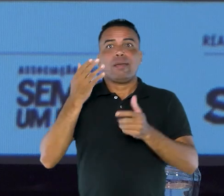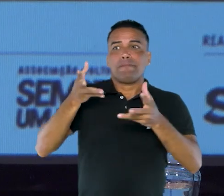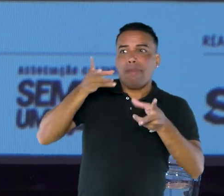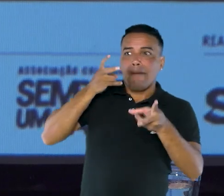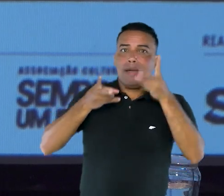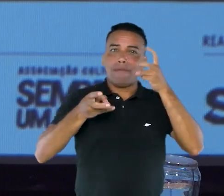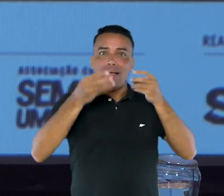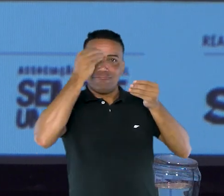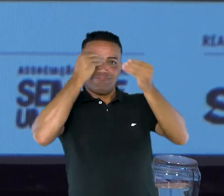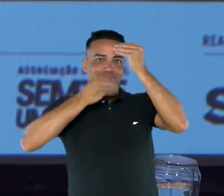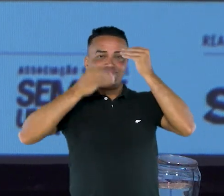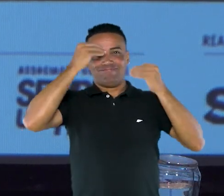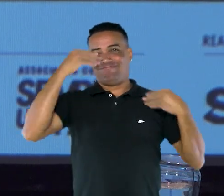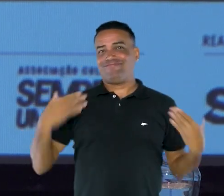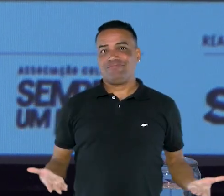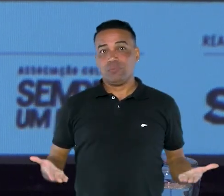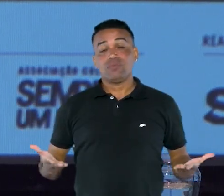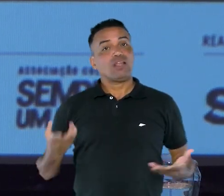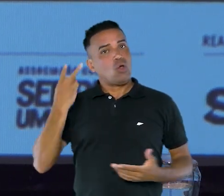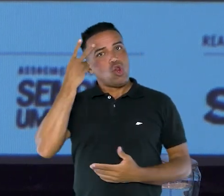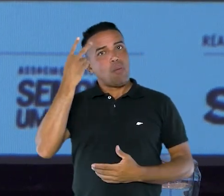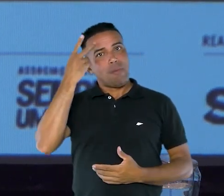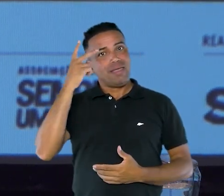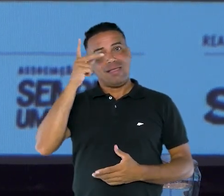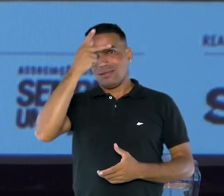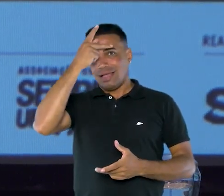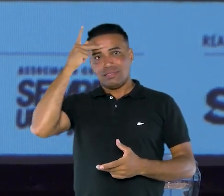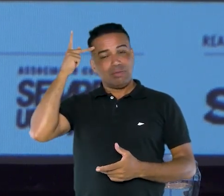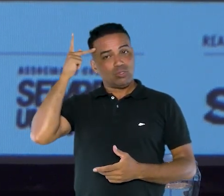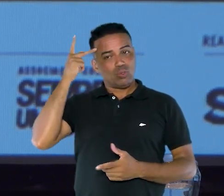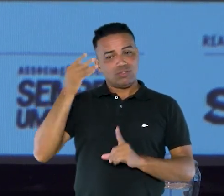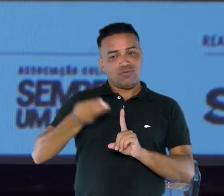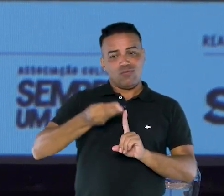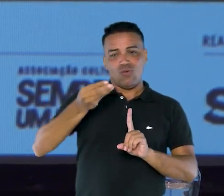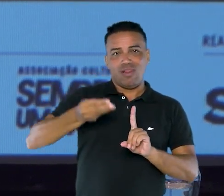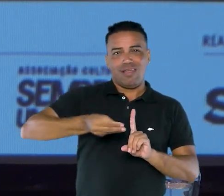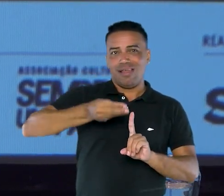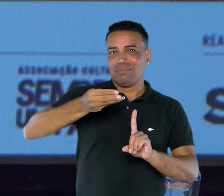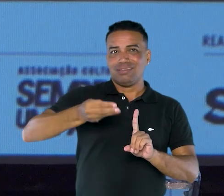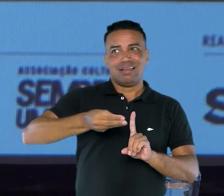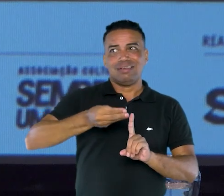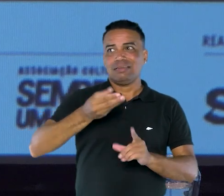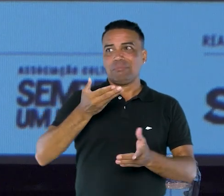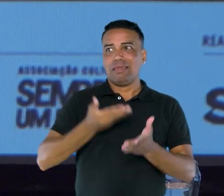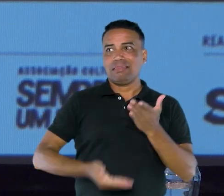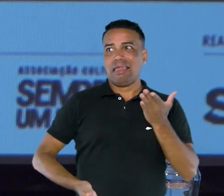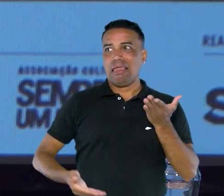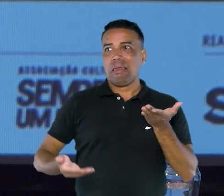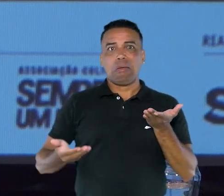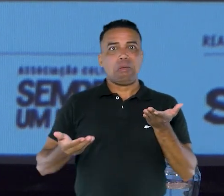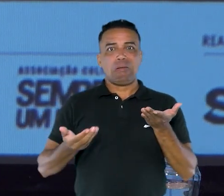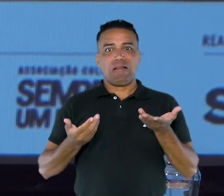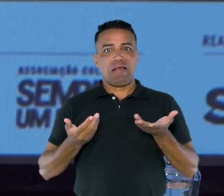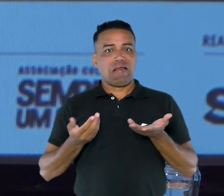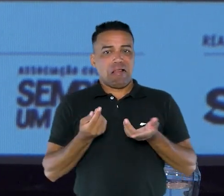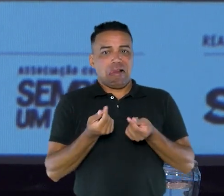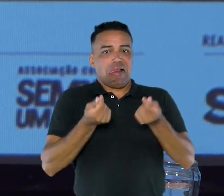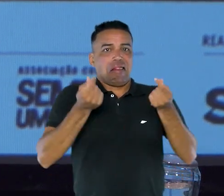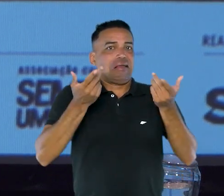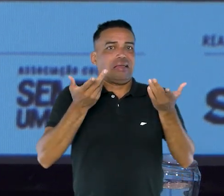as coisas. E, normalmente, as pessoas que estão mais vulnerabilizadas no termo de capital também são